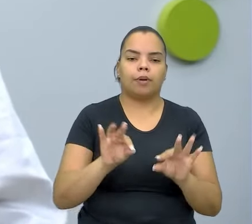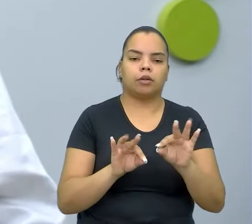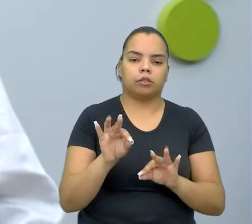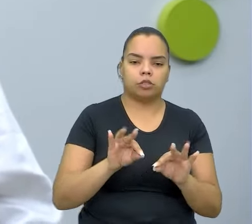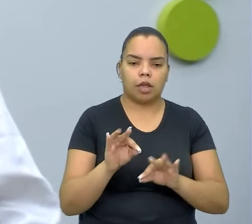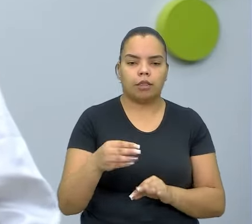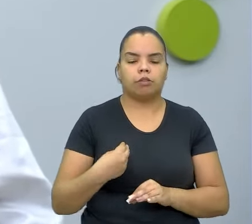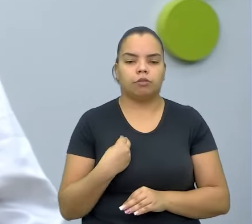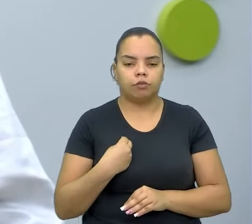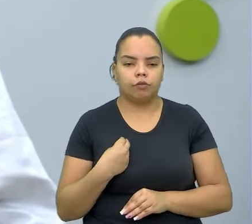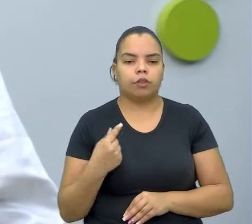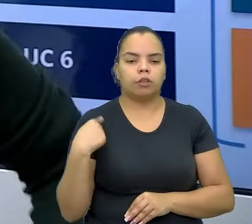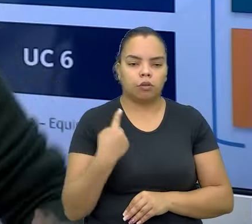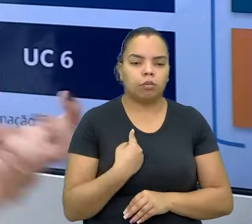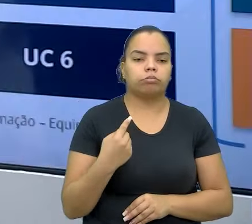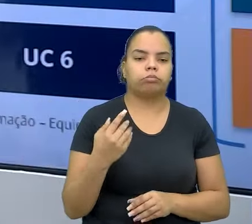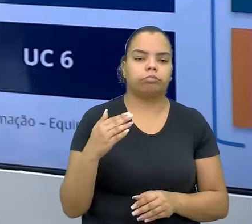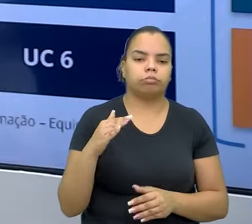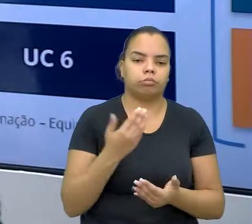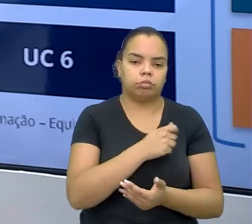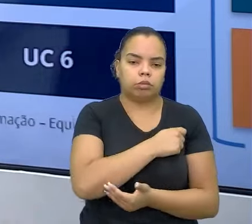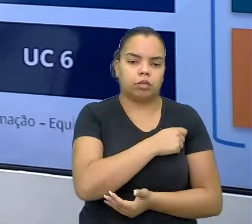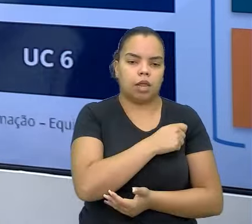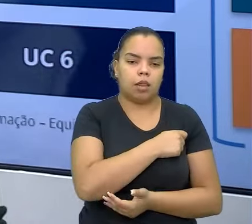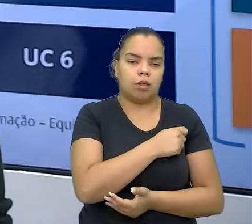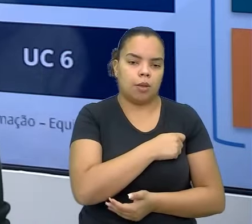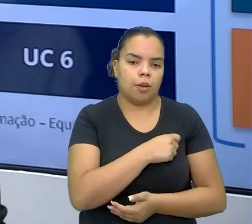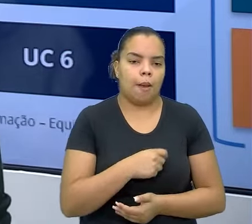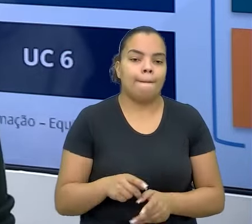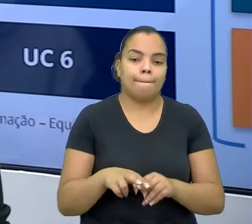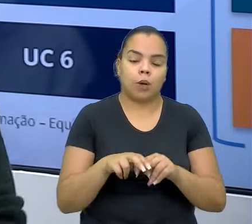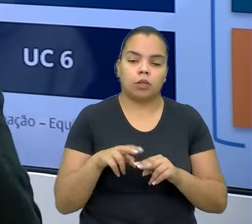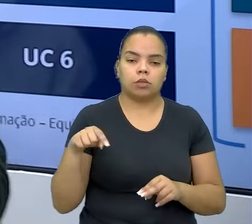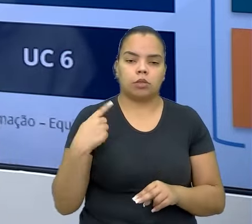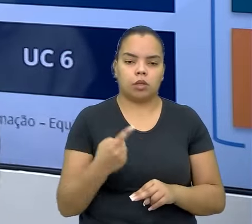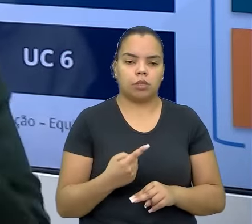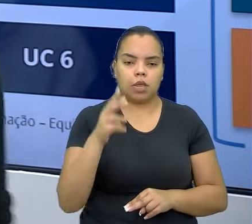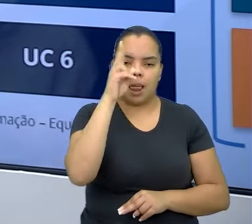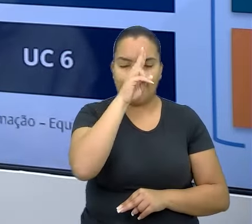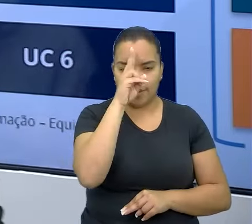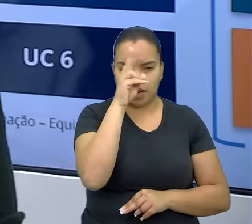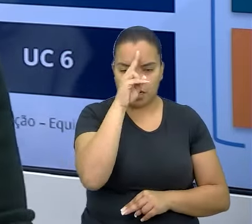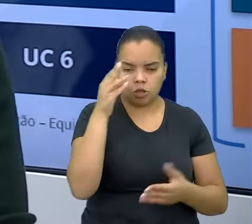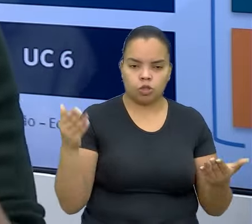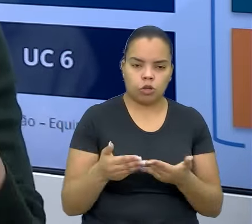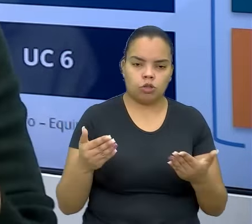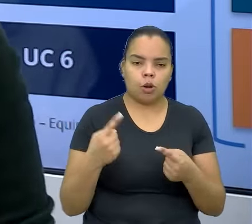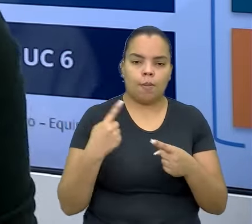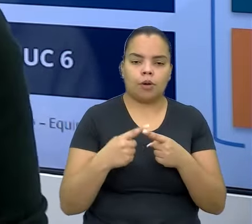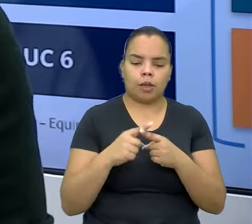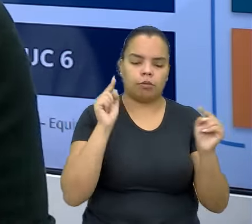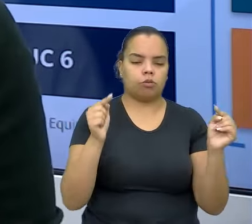nosso estudante. Sim, por isso que a gente está fechando hoje, para a gente relembrar aí, né, por que os itinerários,